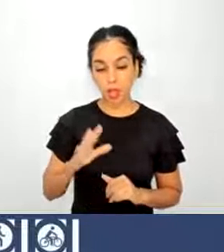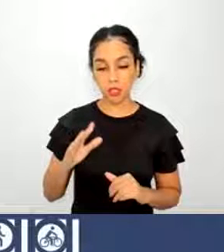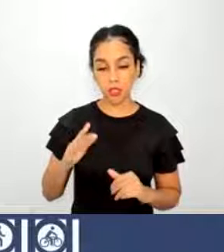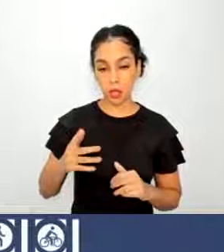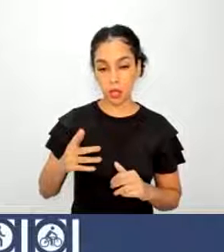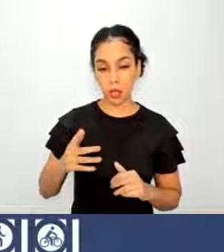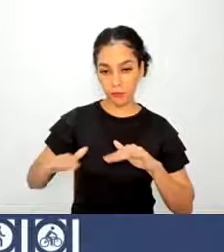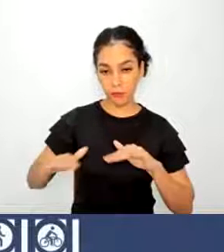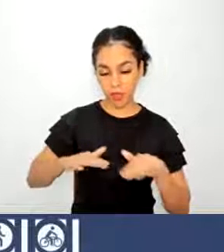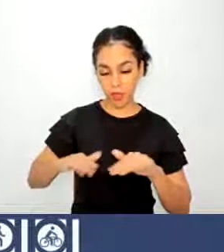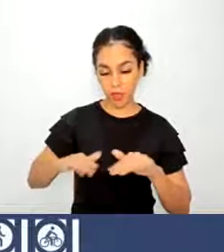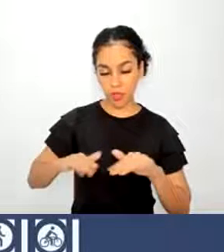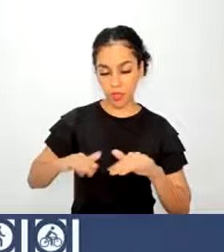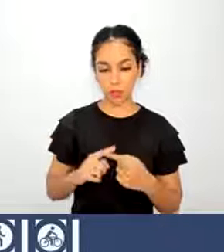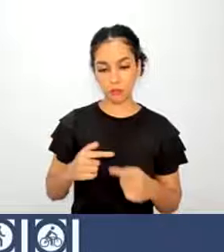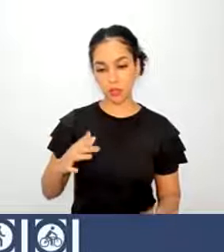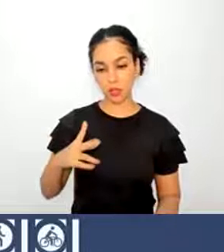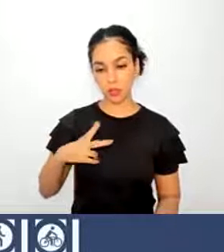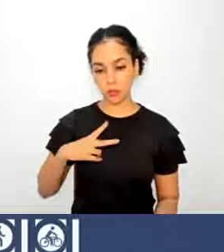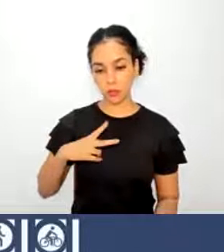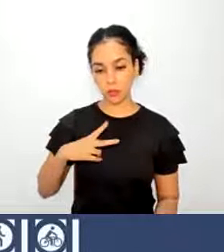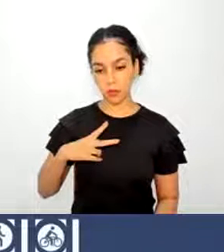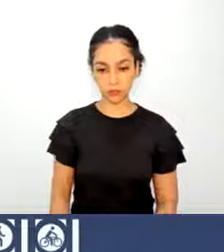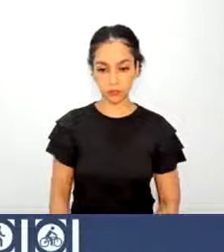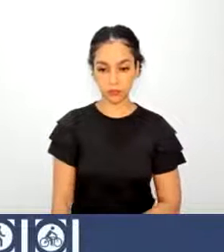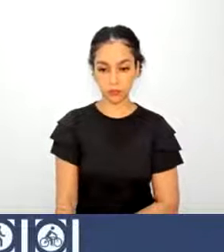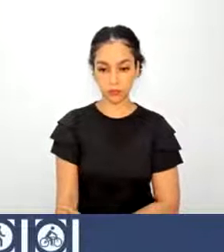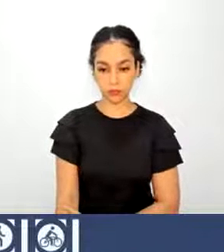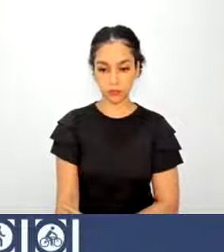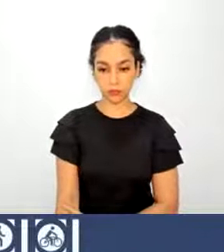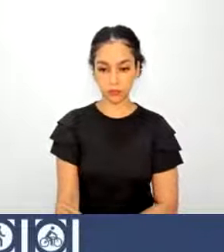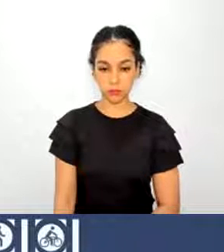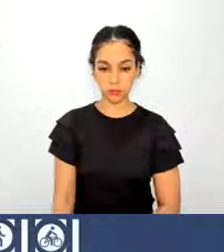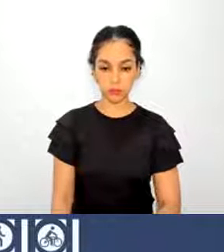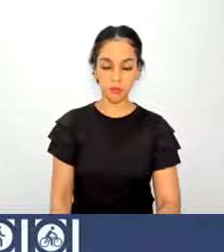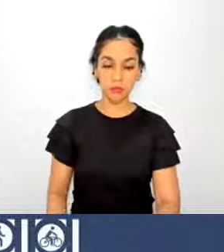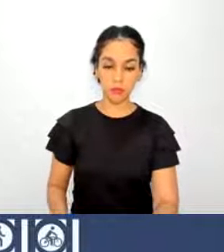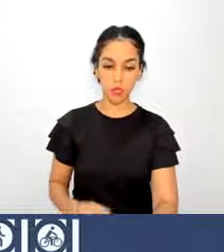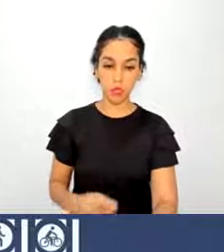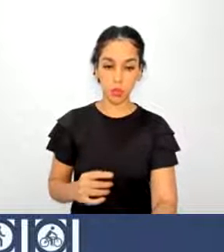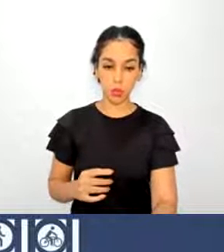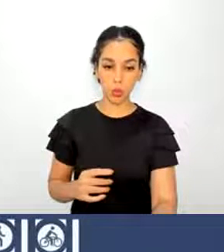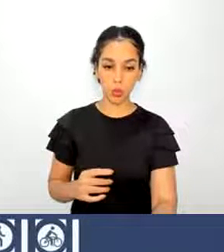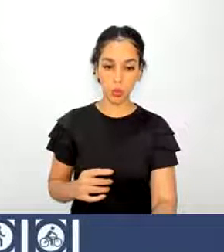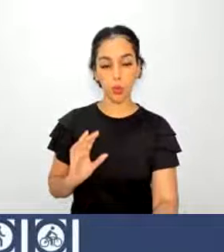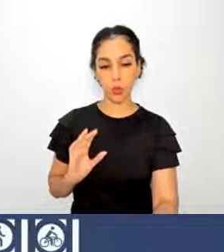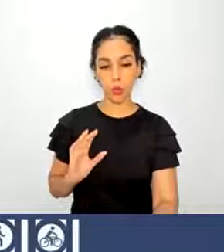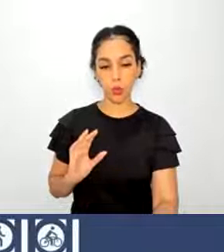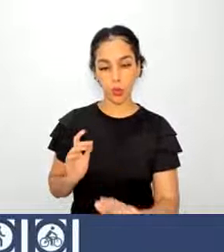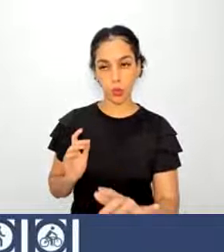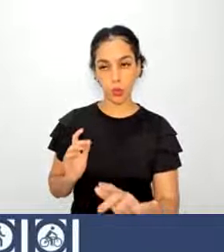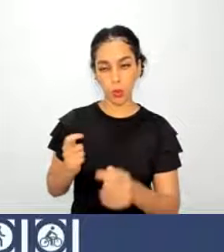certa privatização. A privatização do próprio comércio que criou a estrutura, né? Que também acontece às